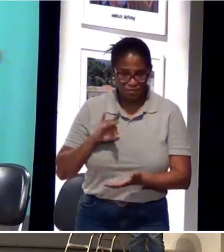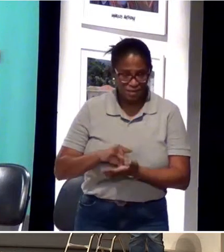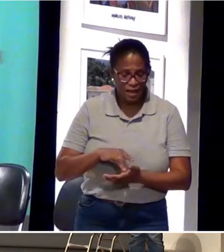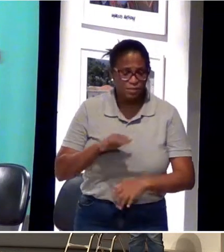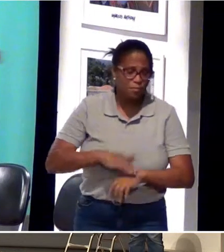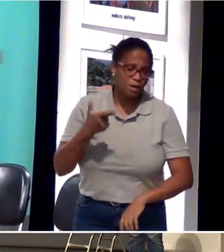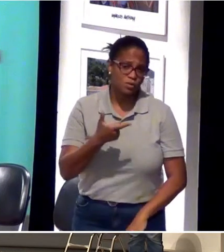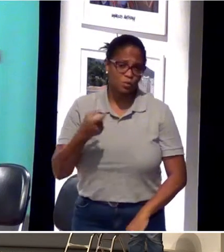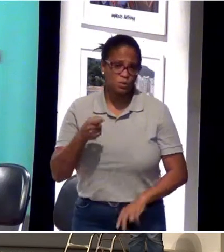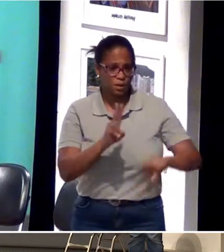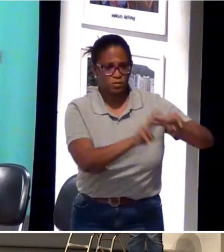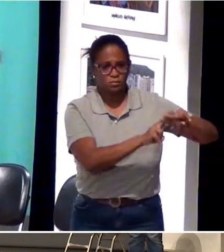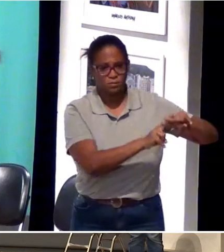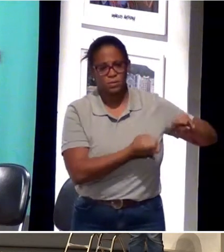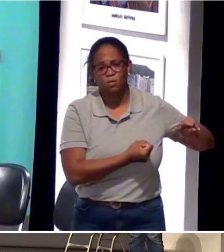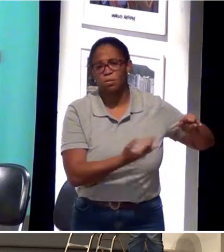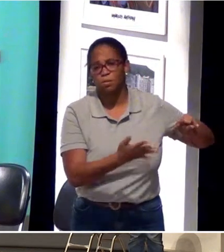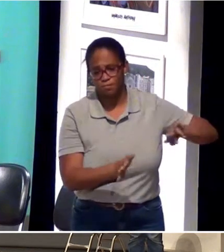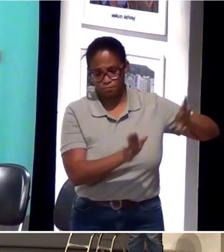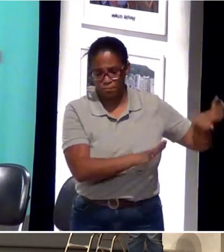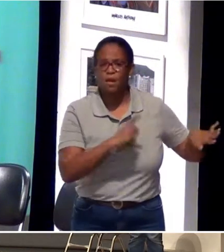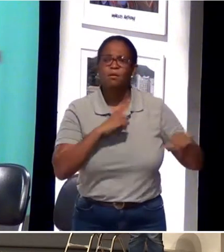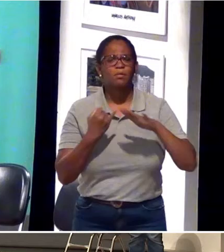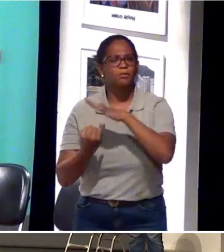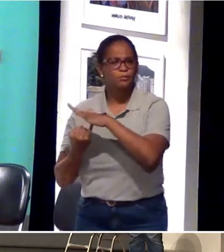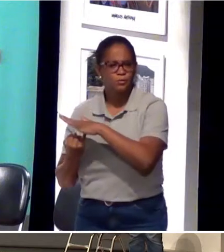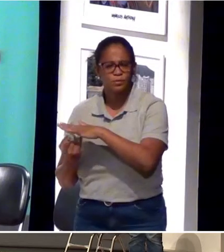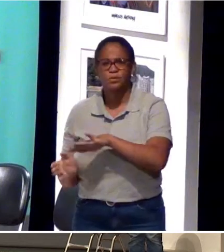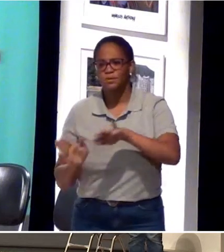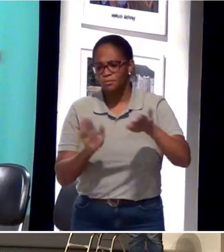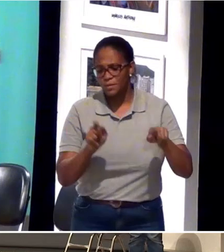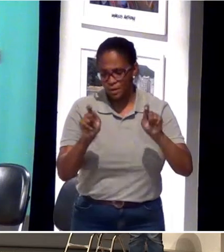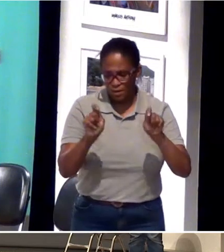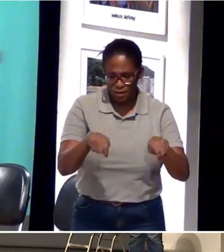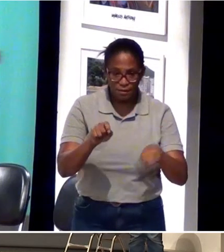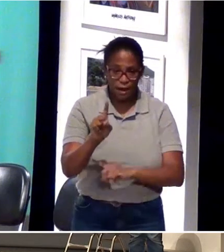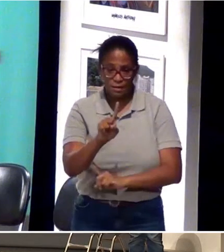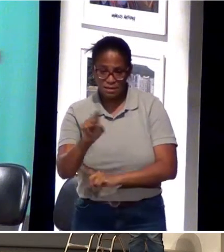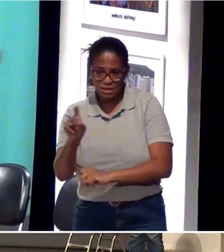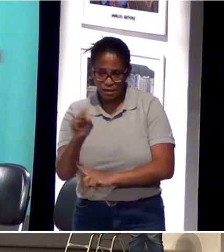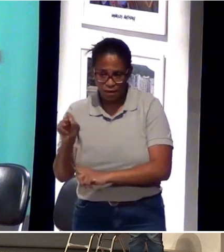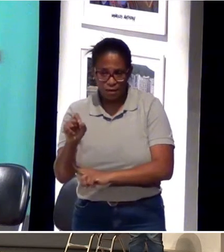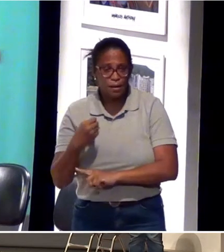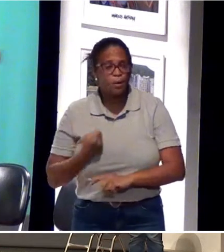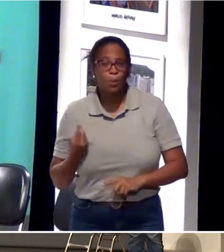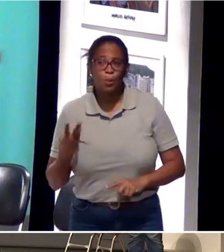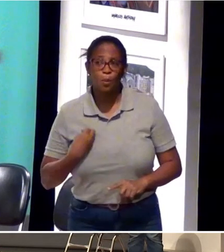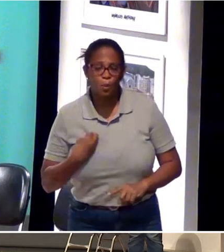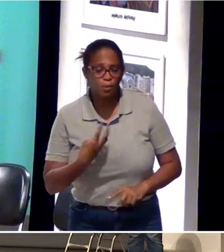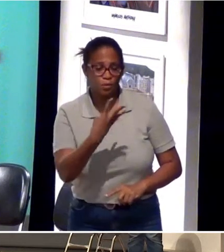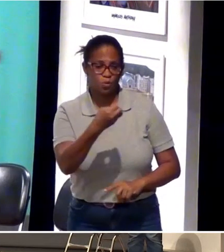200 adolescentes lá dentro. Você tem instituições que estavam com capacidade de 100 para 400